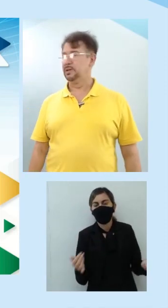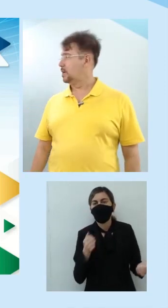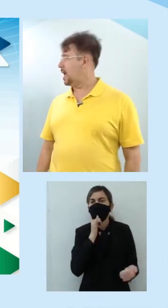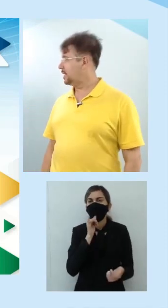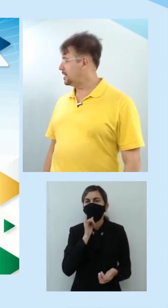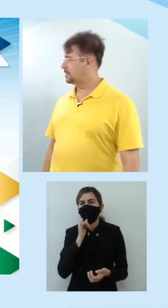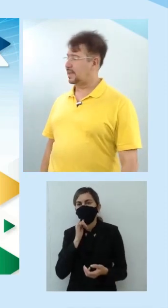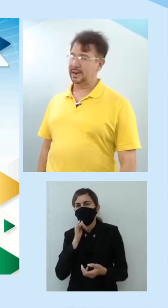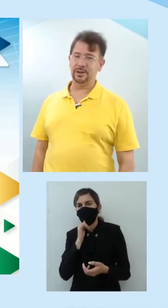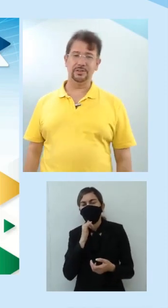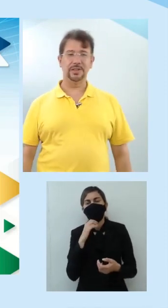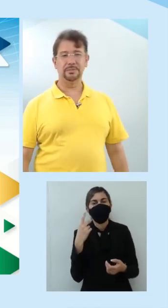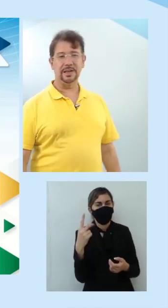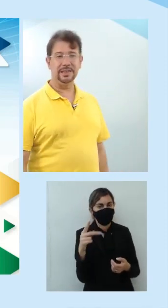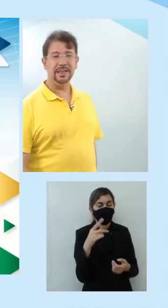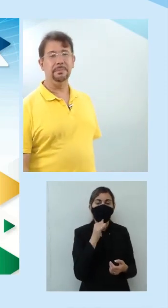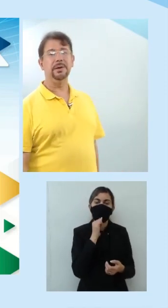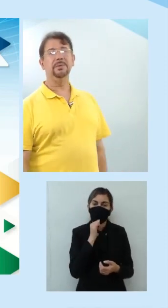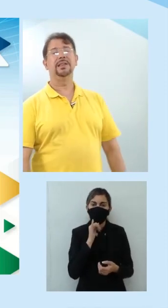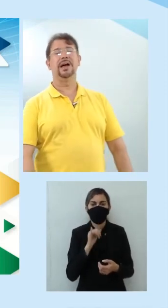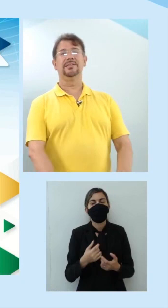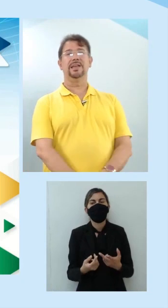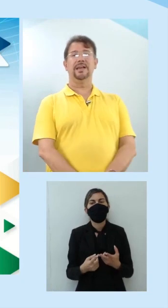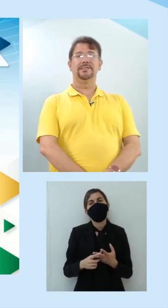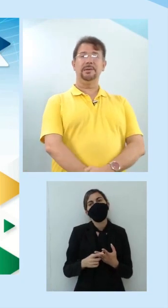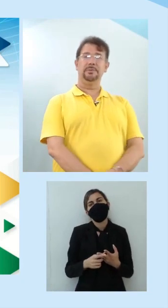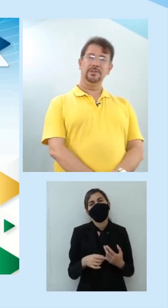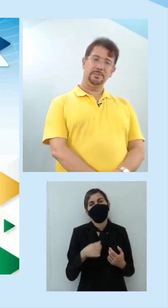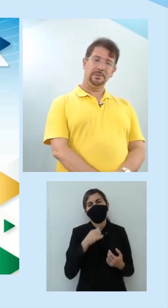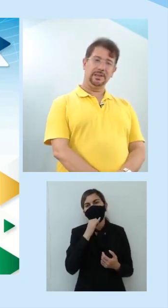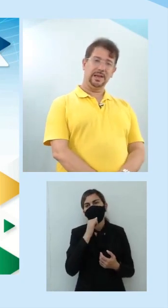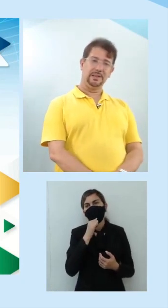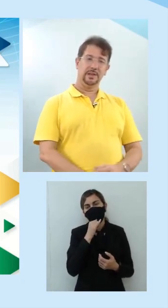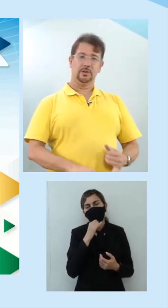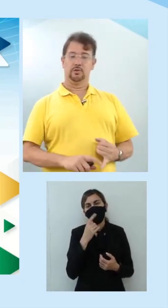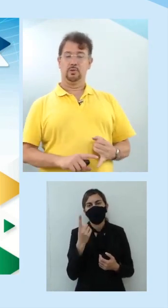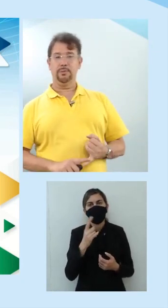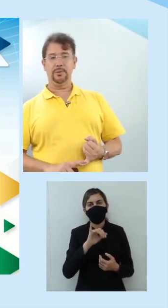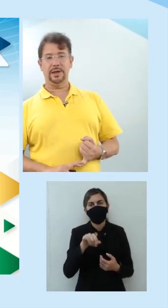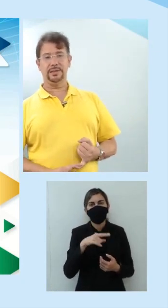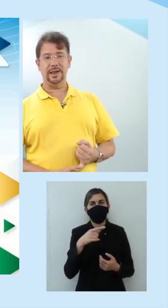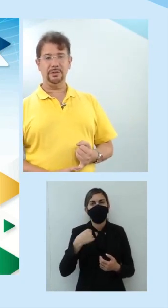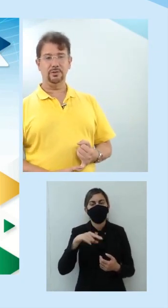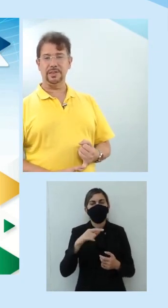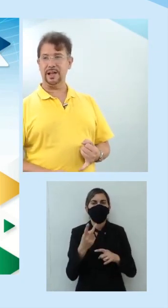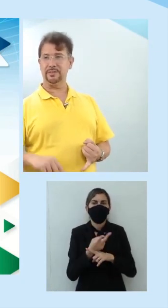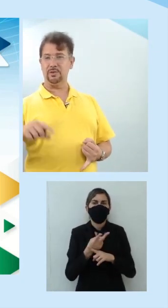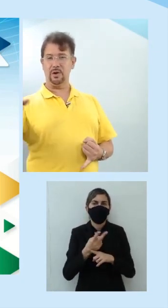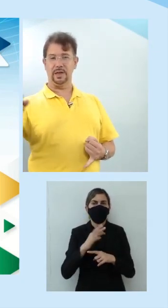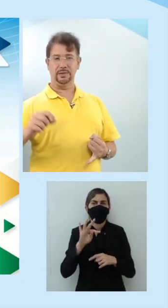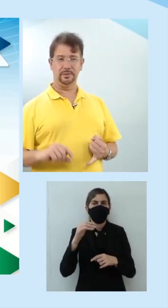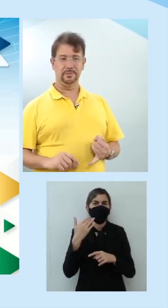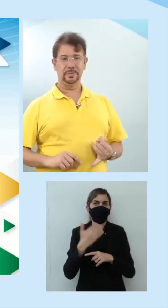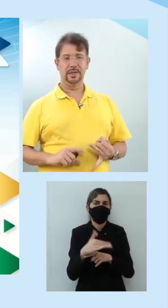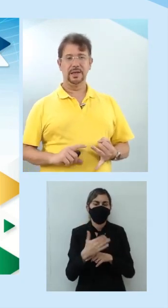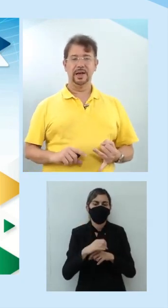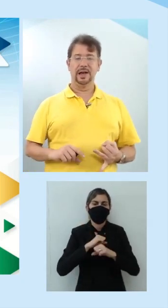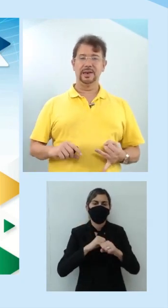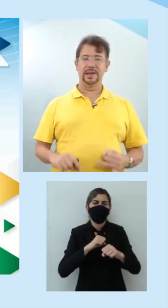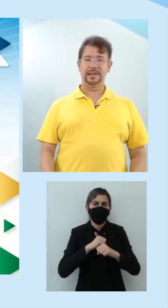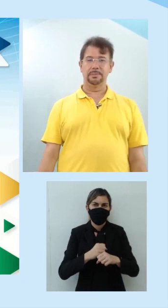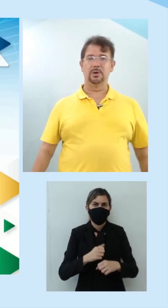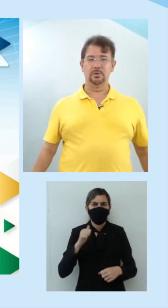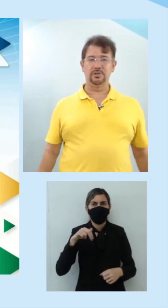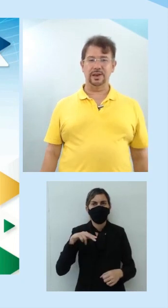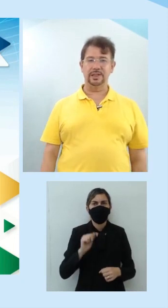Exemplos. Aqui na tela nós temos aqui de ambiguidades, exemplos de ambiguidade. João foi atrás do táxi correndo.